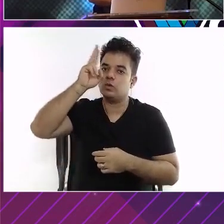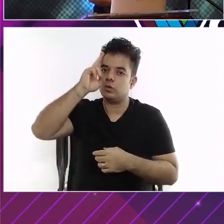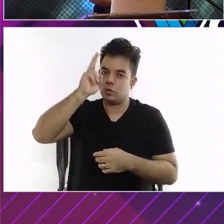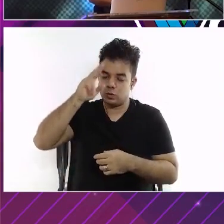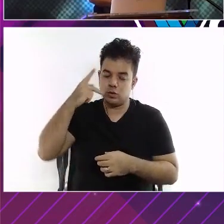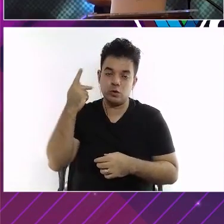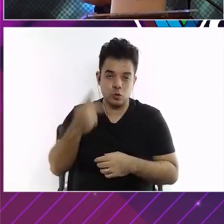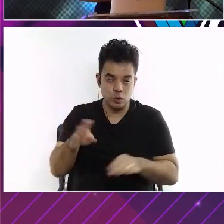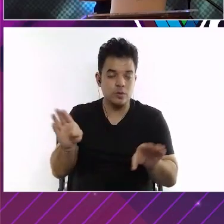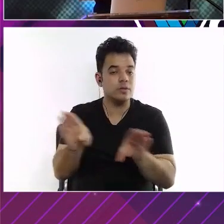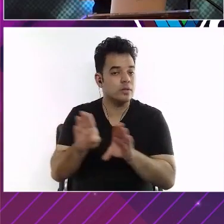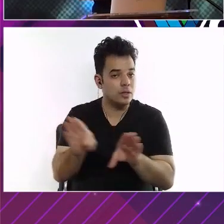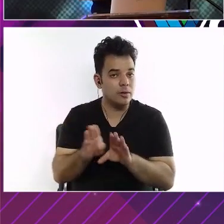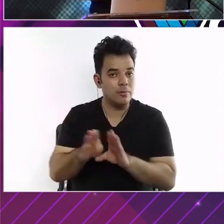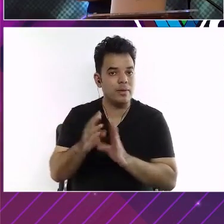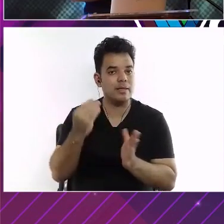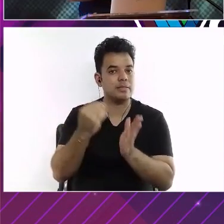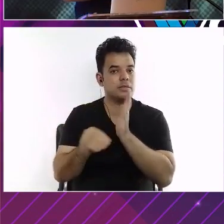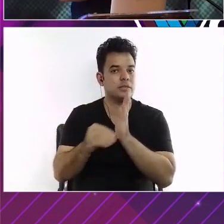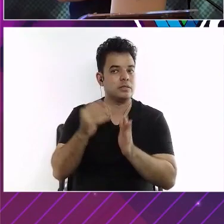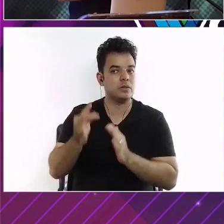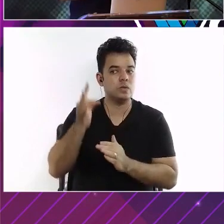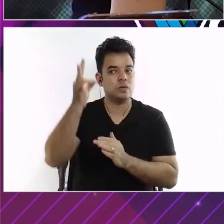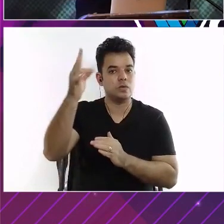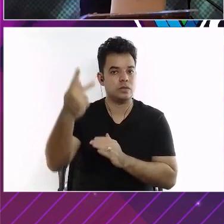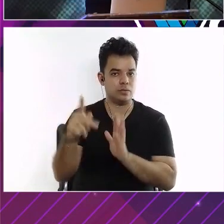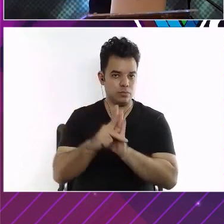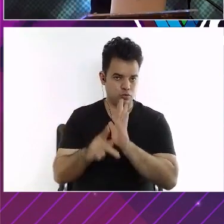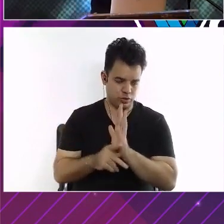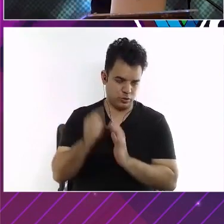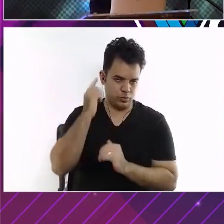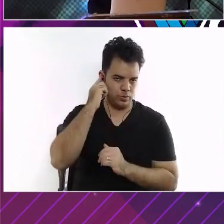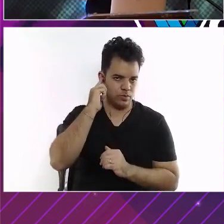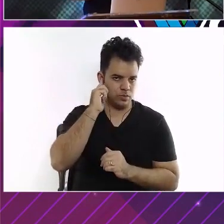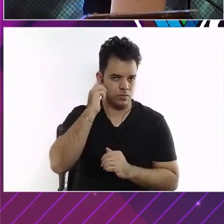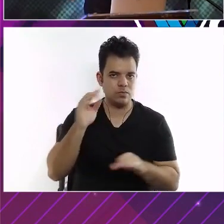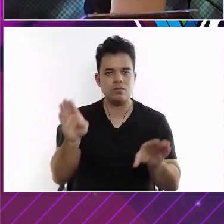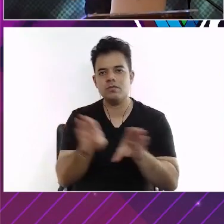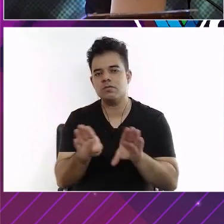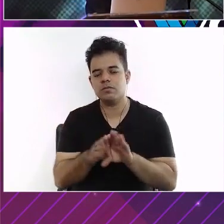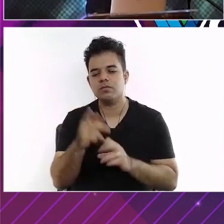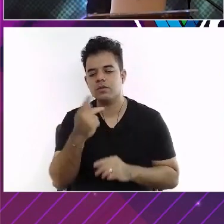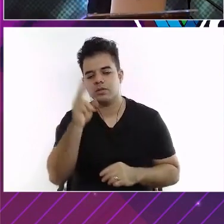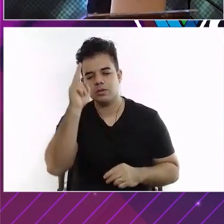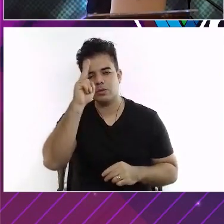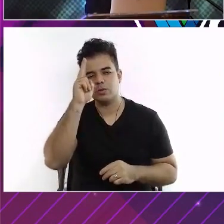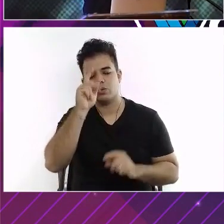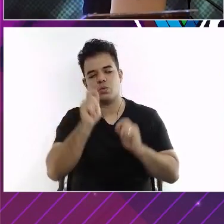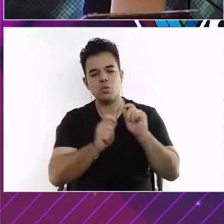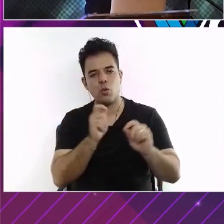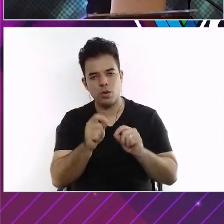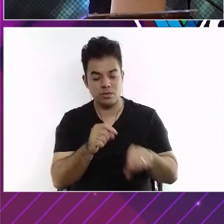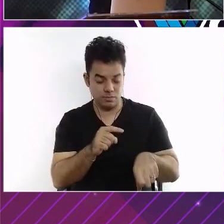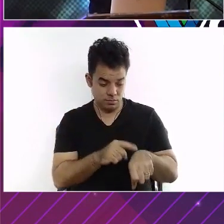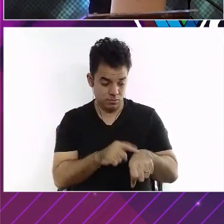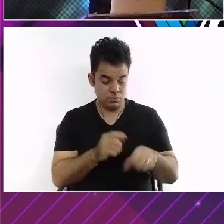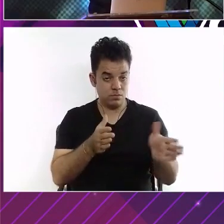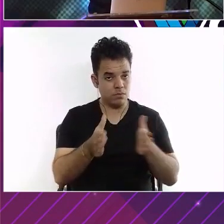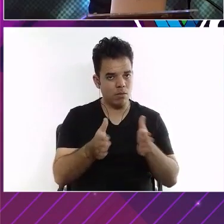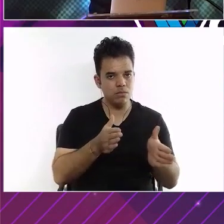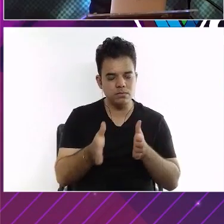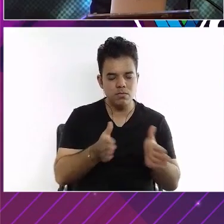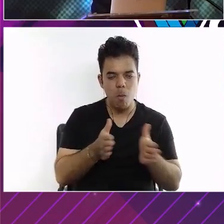parte do design do futuro do projeto. Sem saber qual é a história, com o tempo de ciclo de vida das pessoas